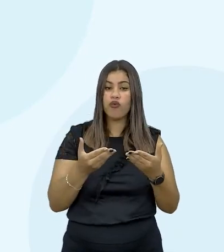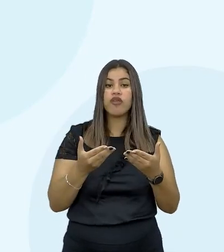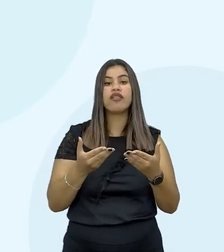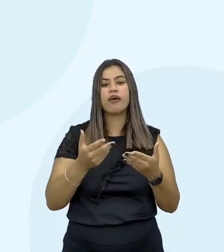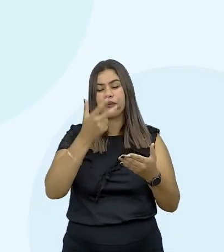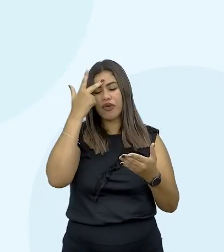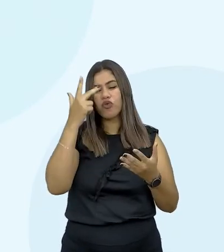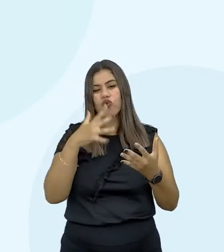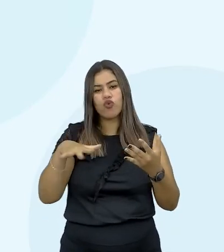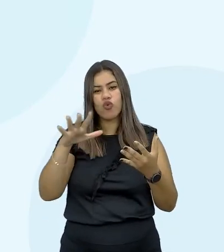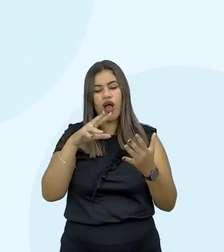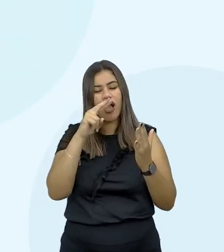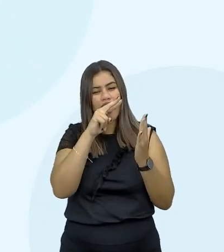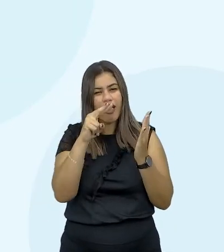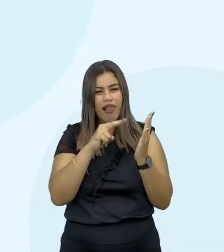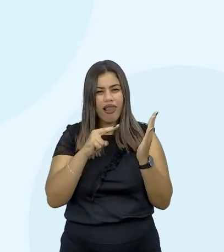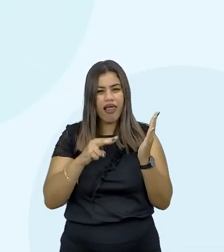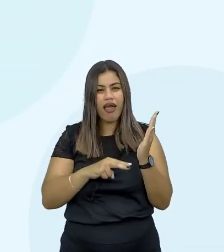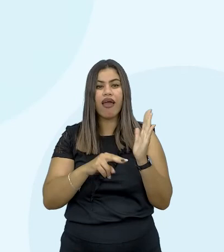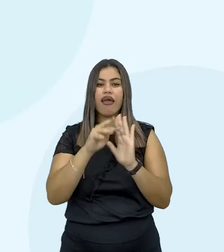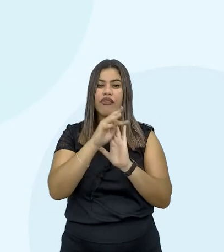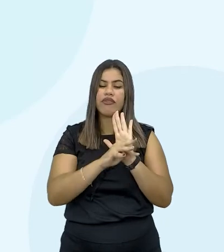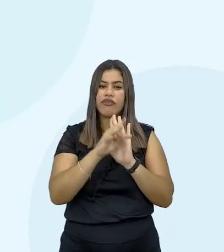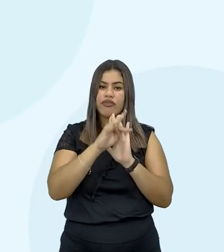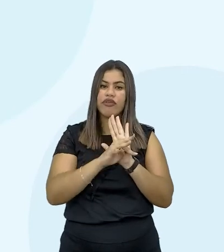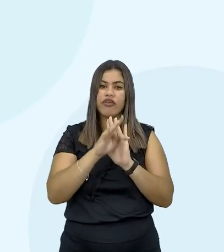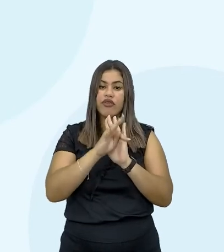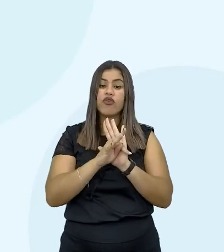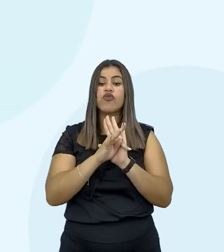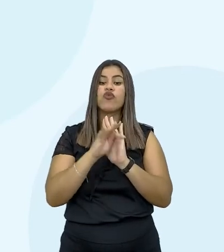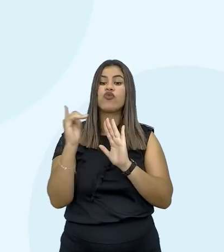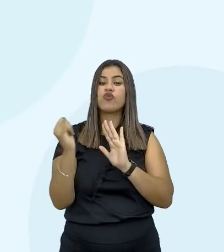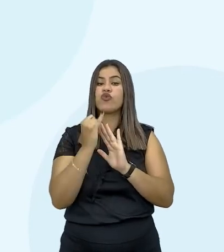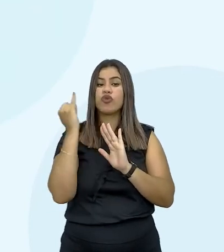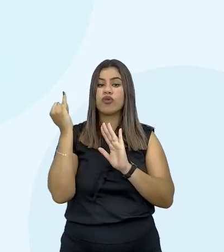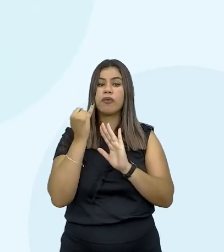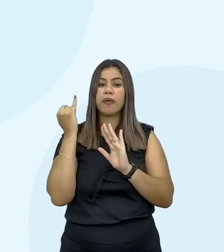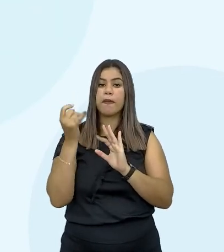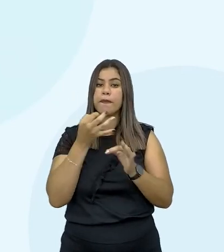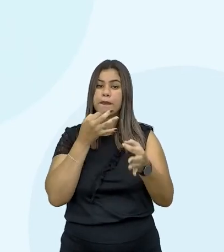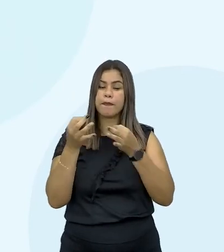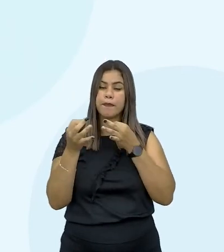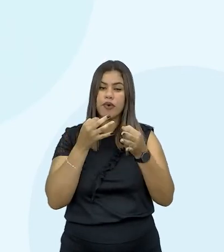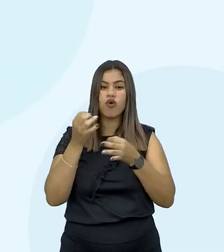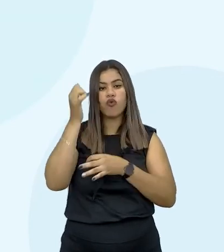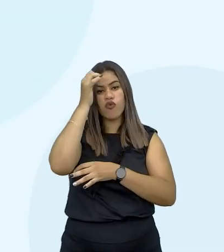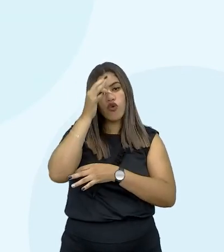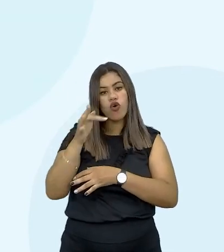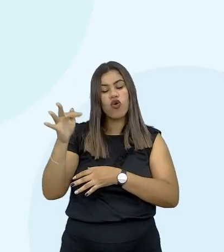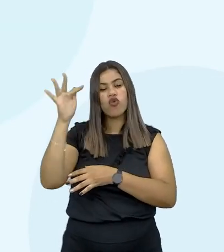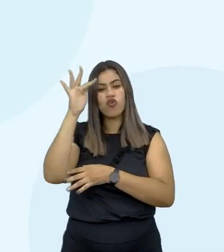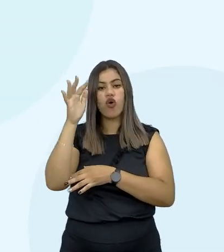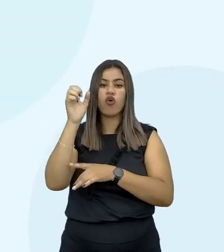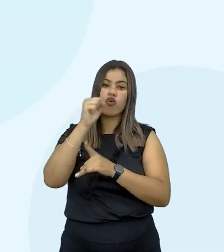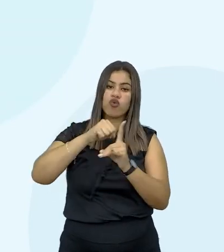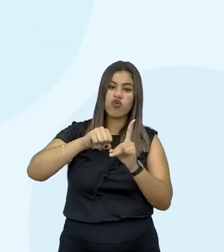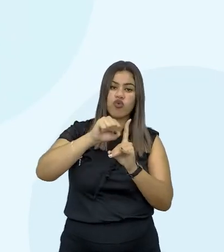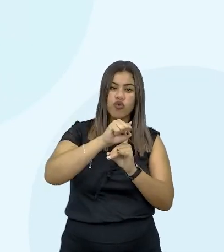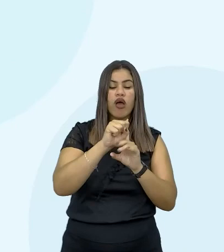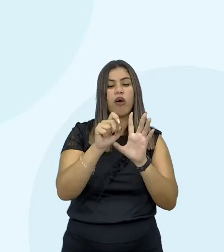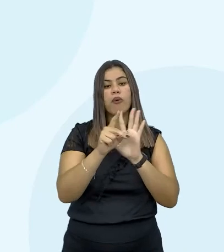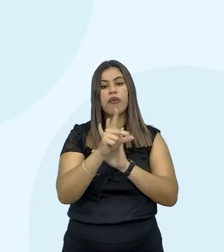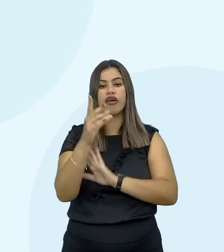ler, né? De ler textos que são importantes do ponto de vista filosófico, sociológico, das ciências, tá